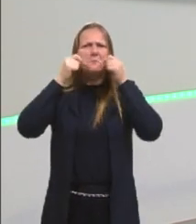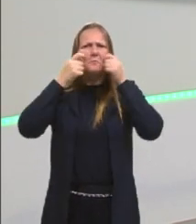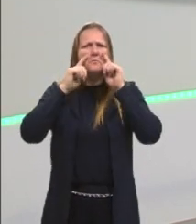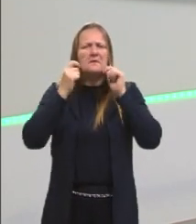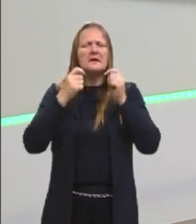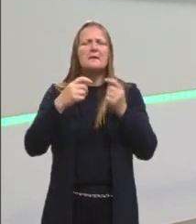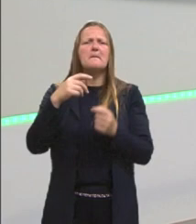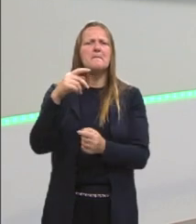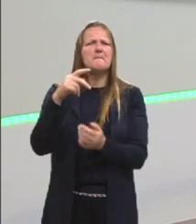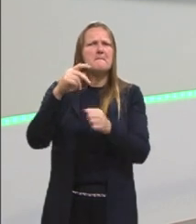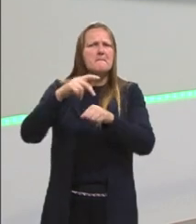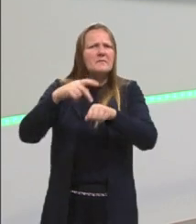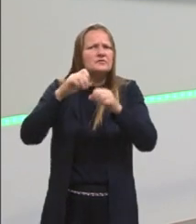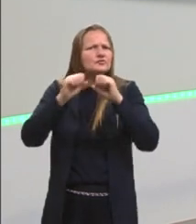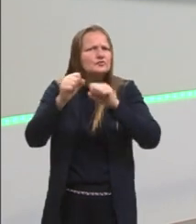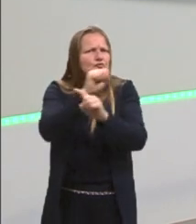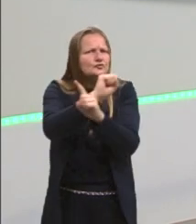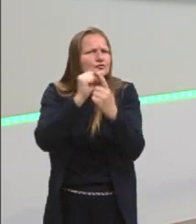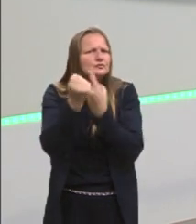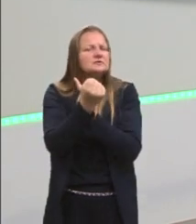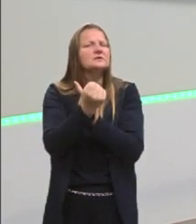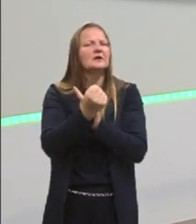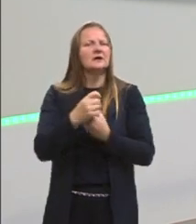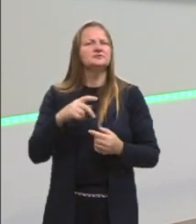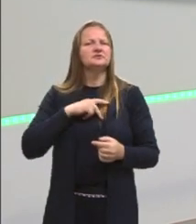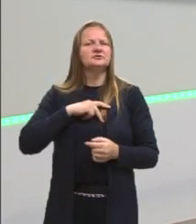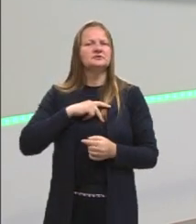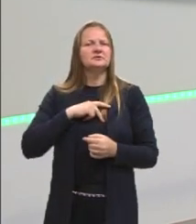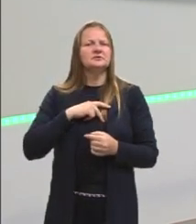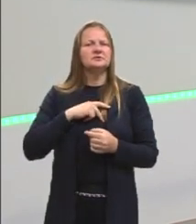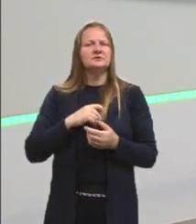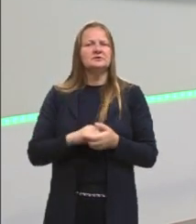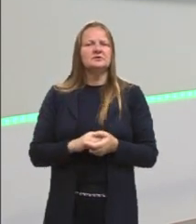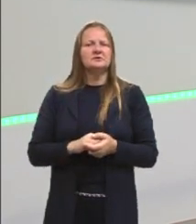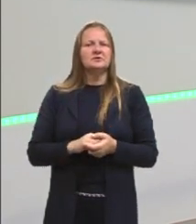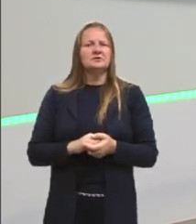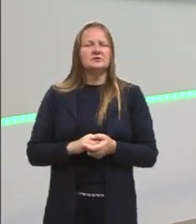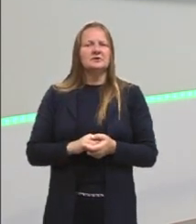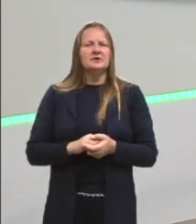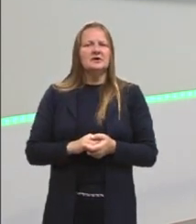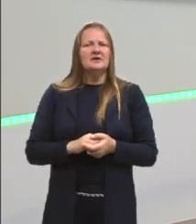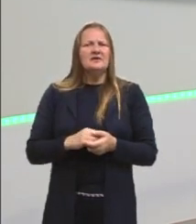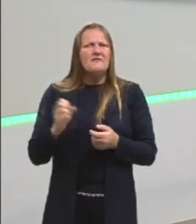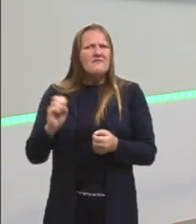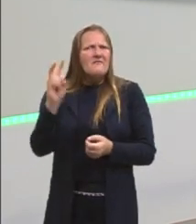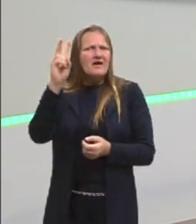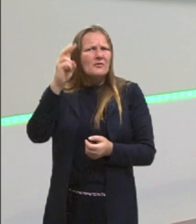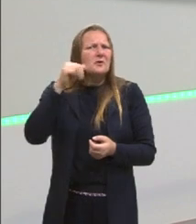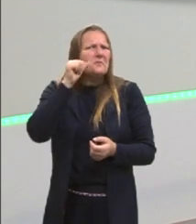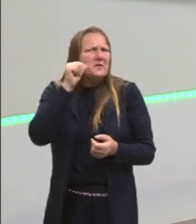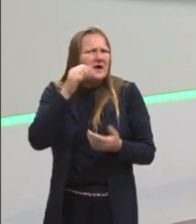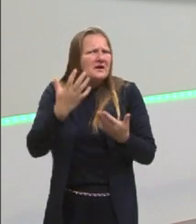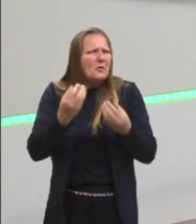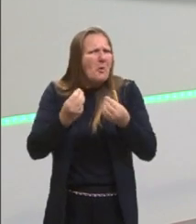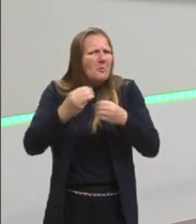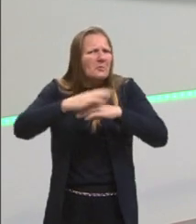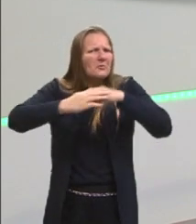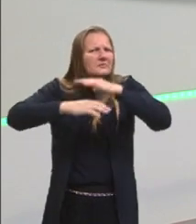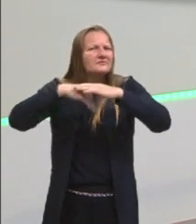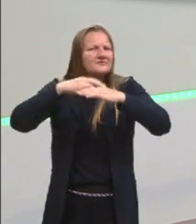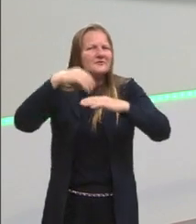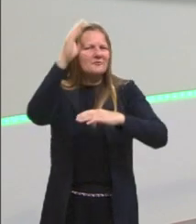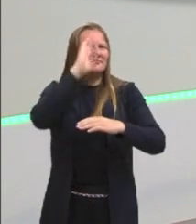ainda esse toda essa questão da desvalorização feminina a isso nós fomos formos buscar